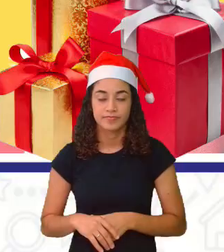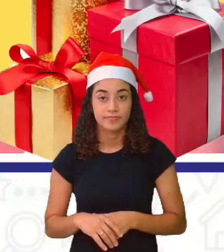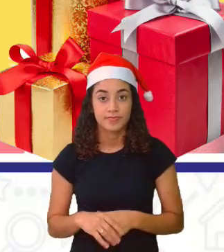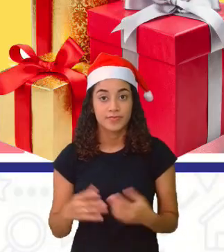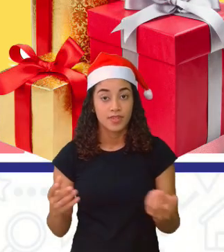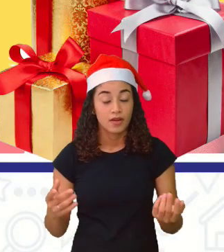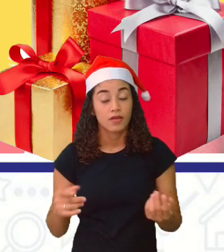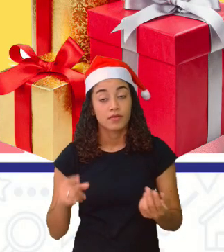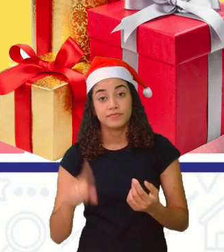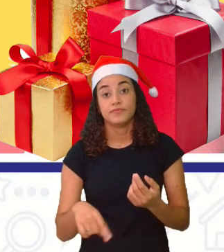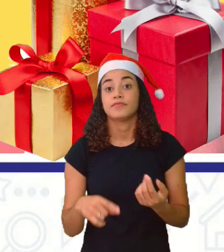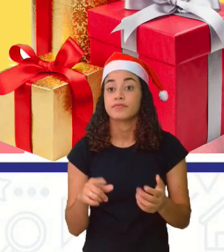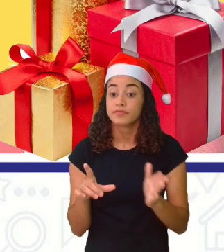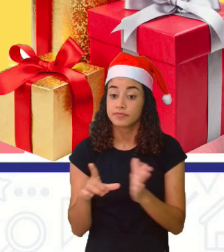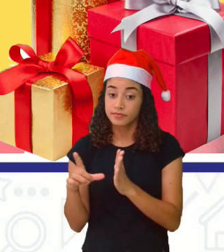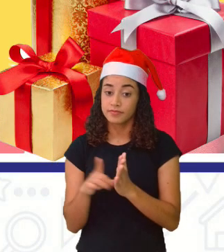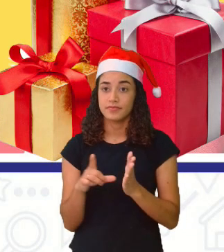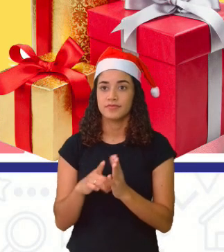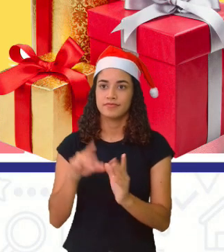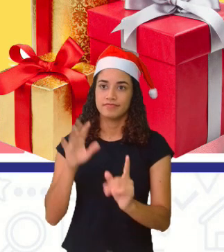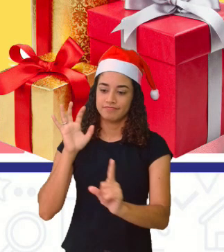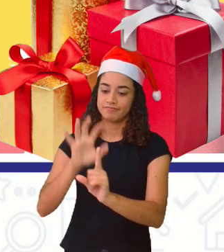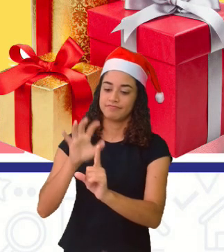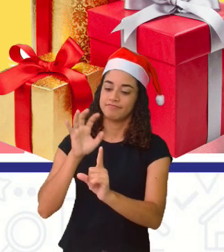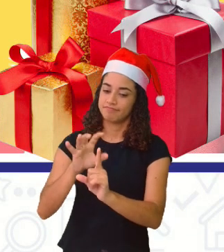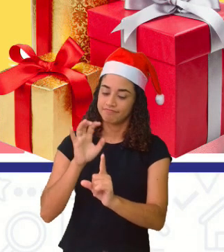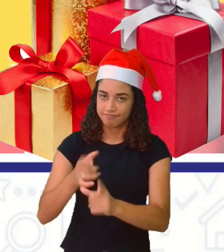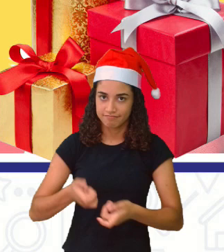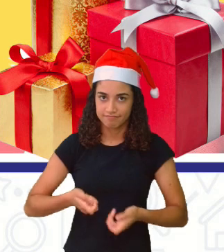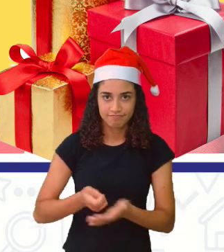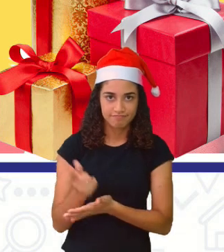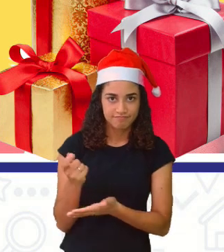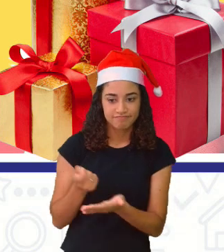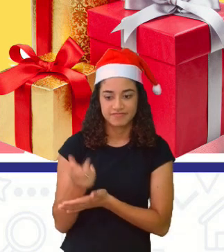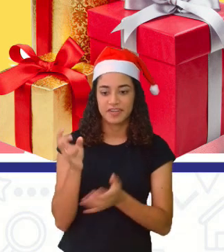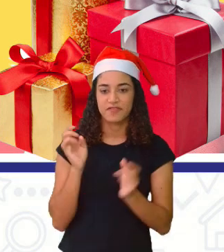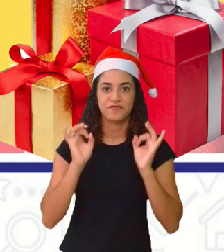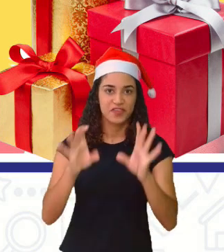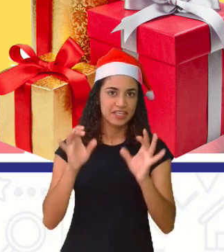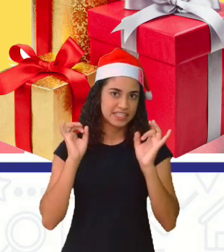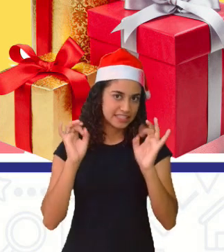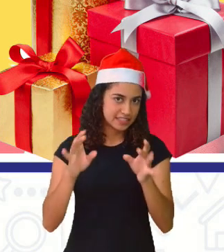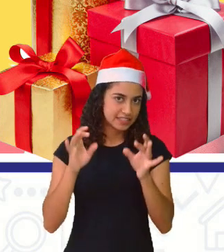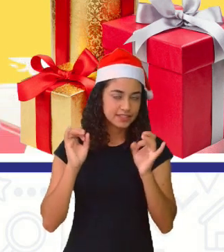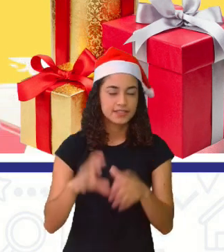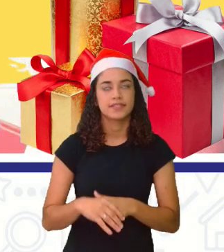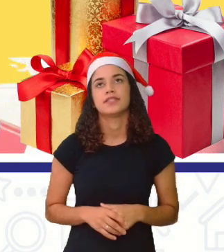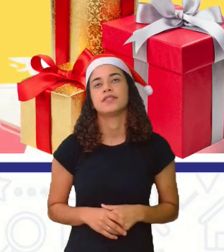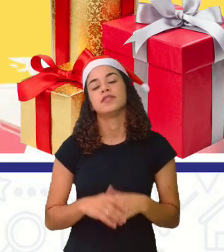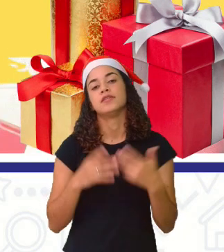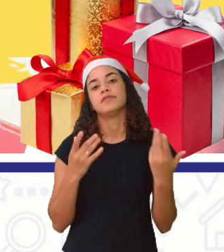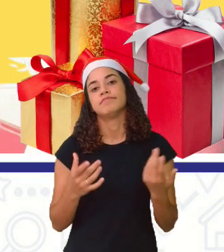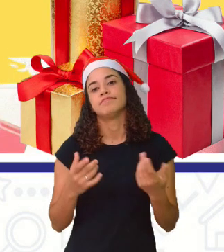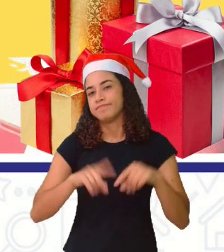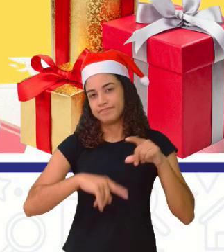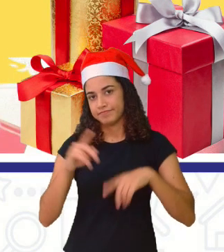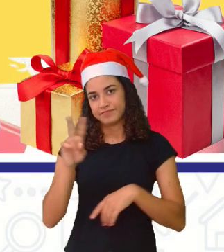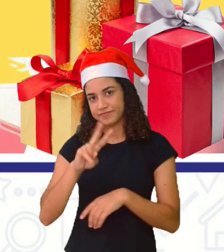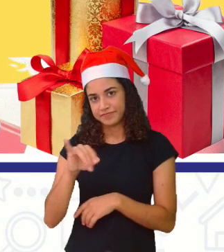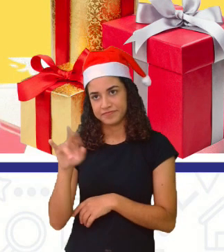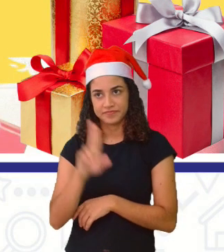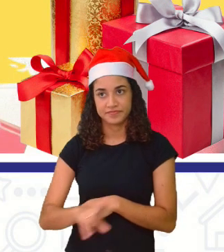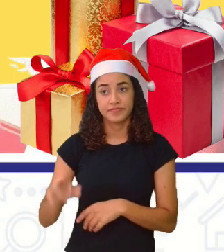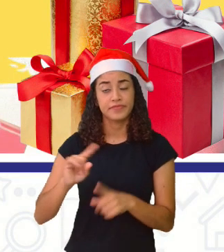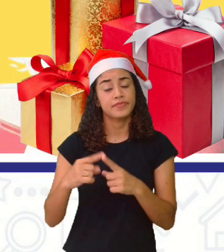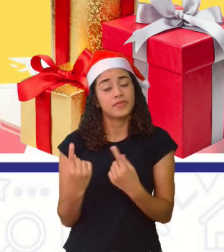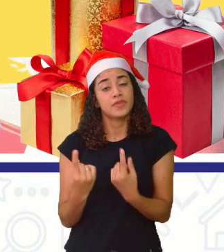o comércio incentivando cada vez mais a correria para comprar, né, os produtos, né, que serão utilizados. Mas aí a gente